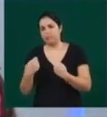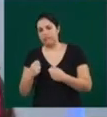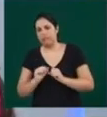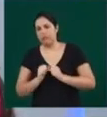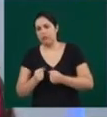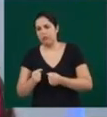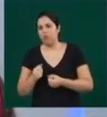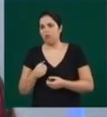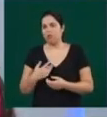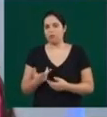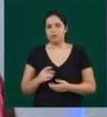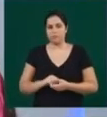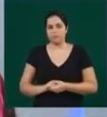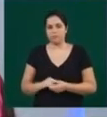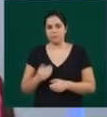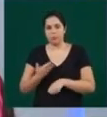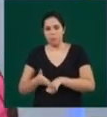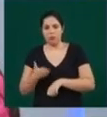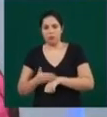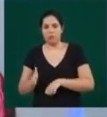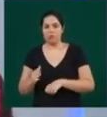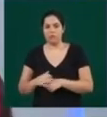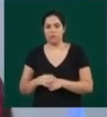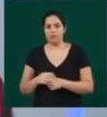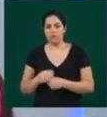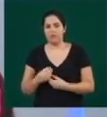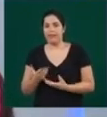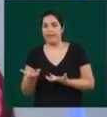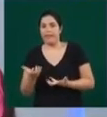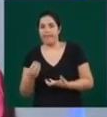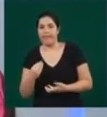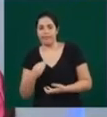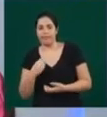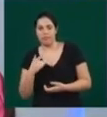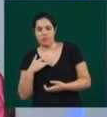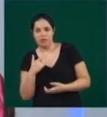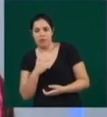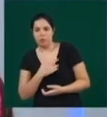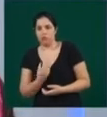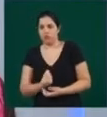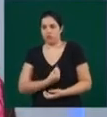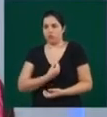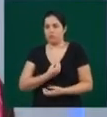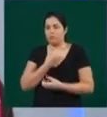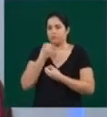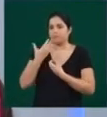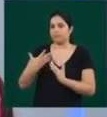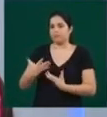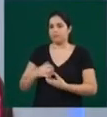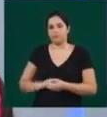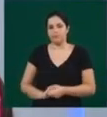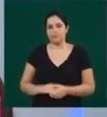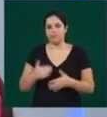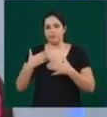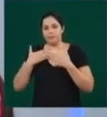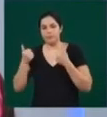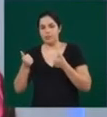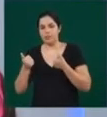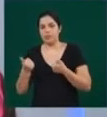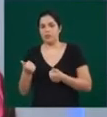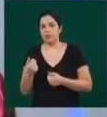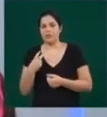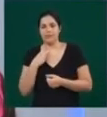forma, levar saúde, vida, né, questões de bem-estar, você também não pode,